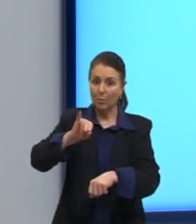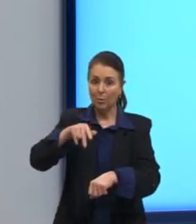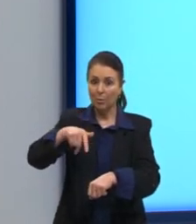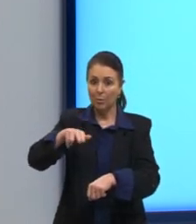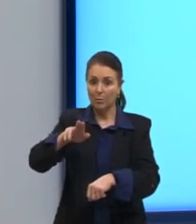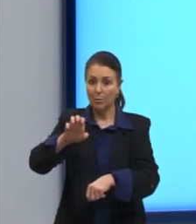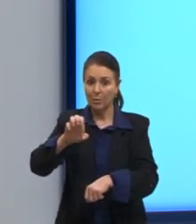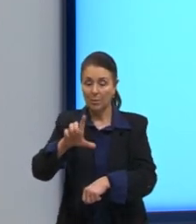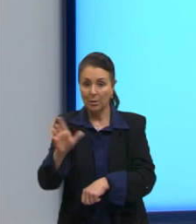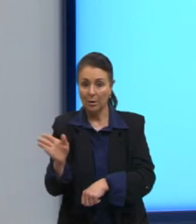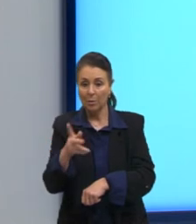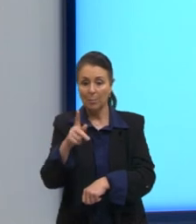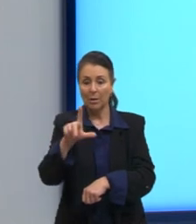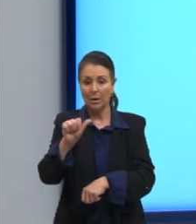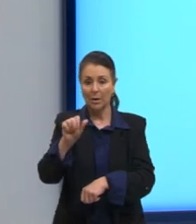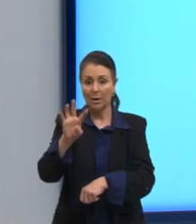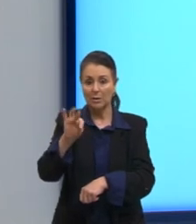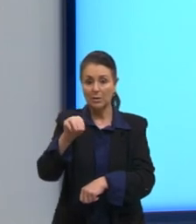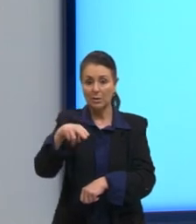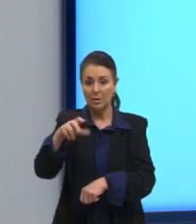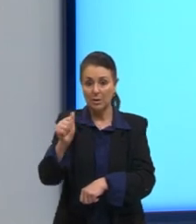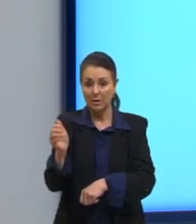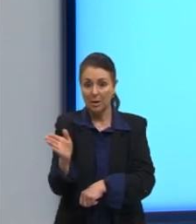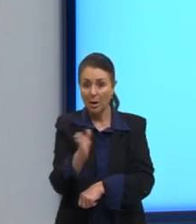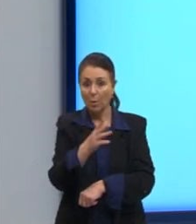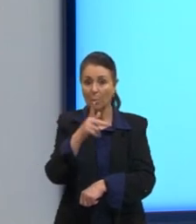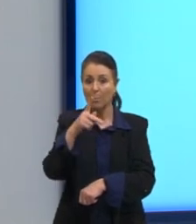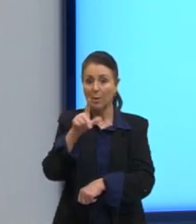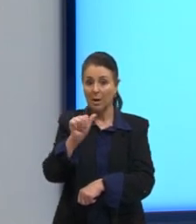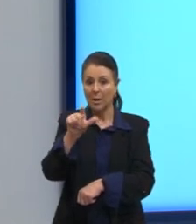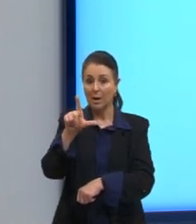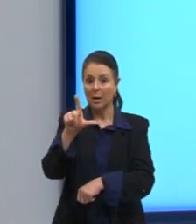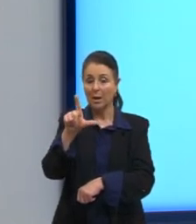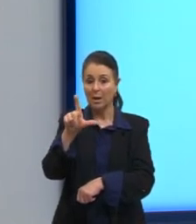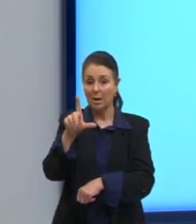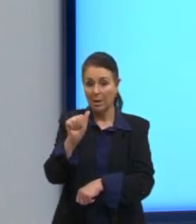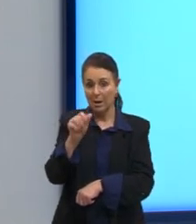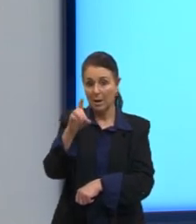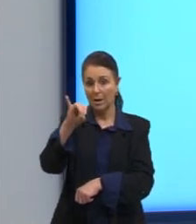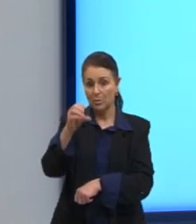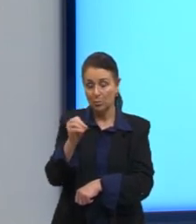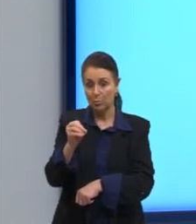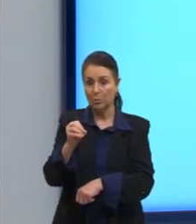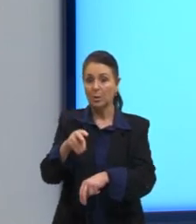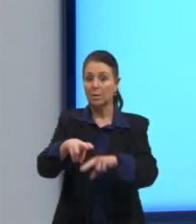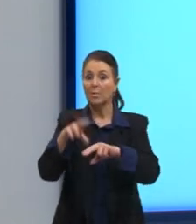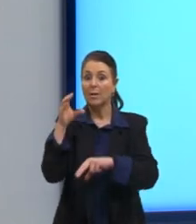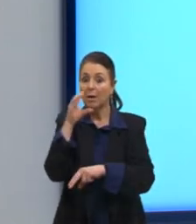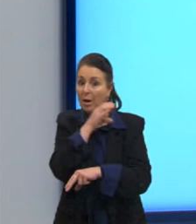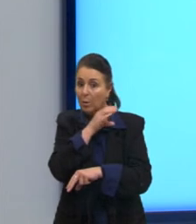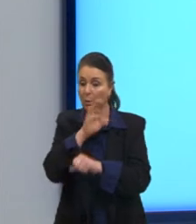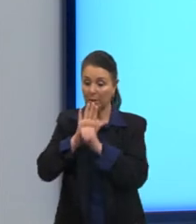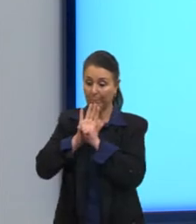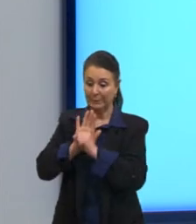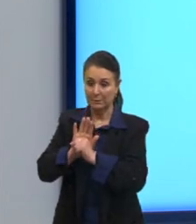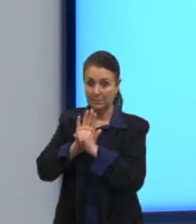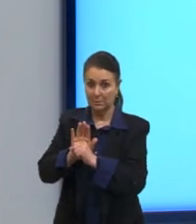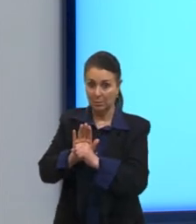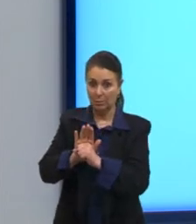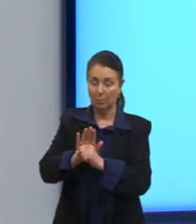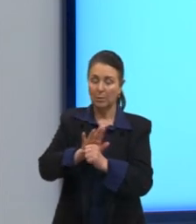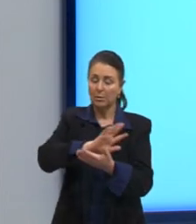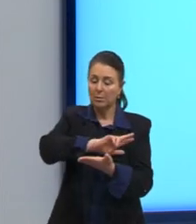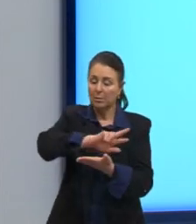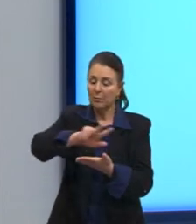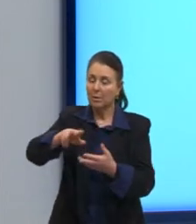Platina ou do palladium tá e também na presença de calor e pressão então é uma reação que tem vários fatores para